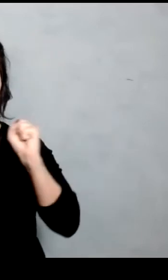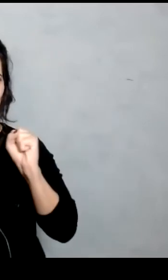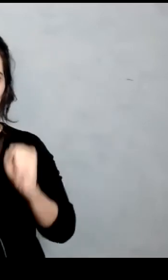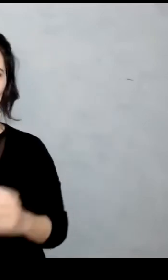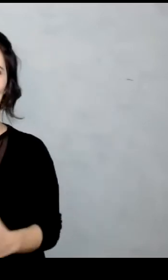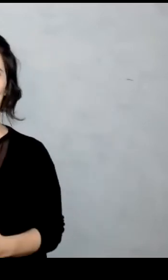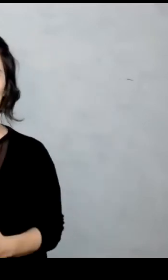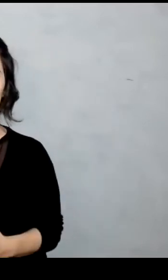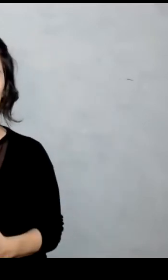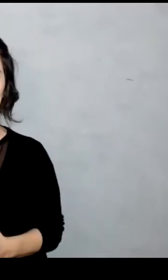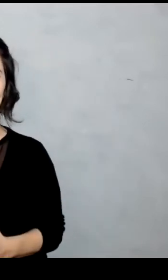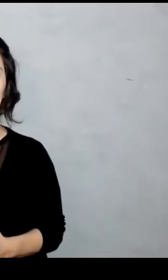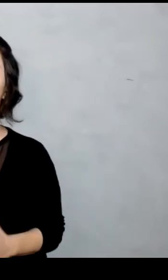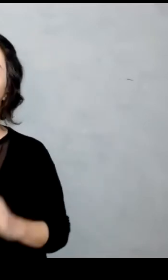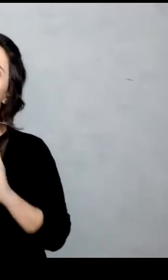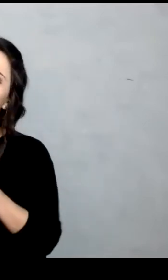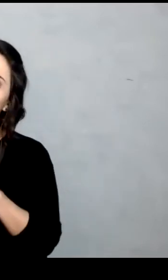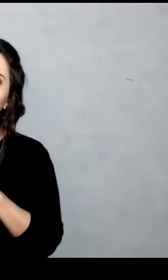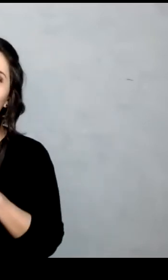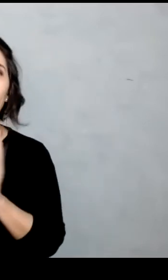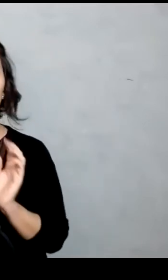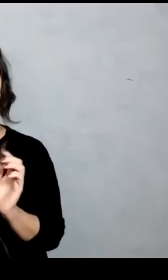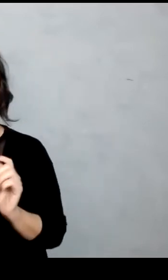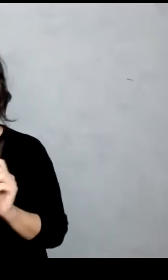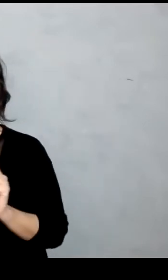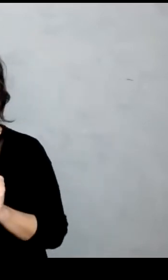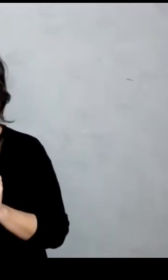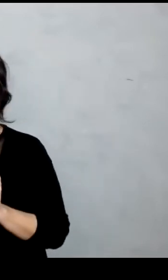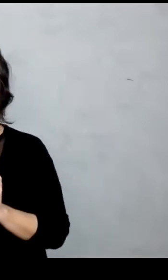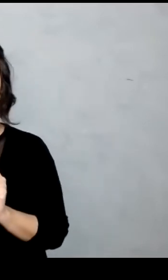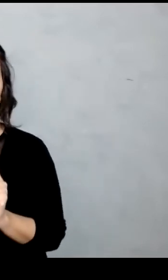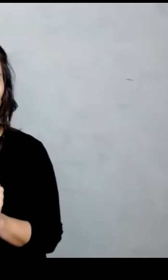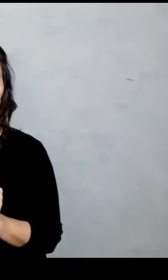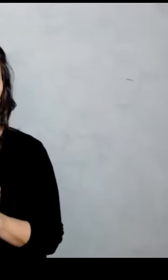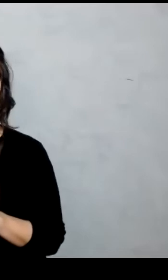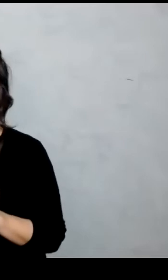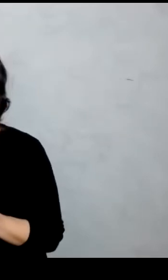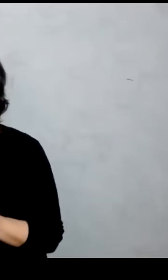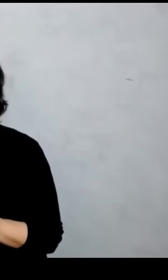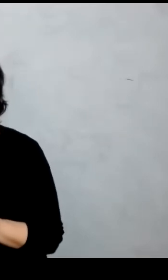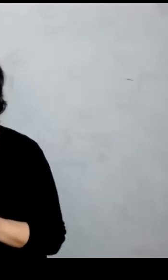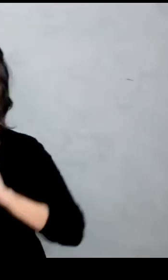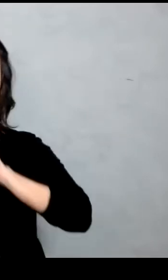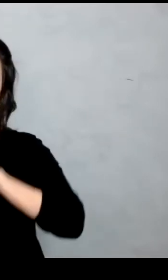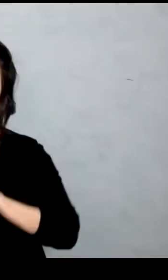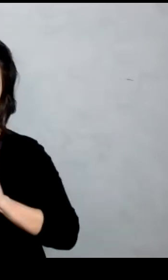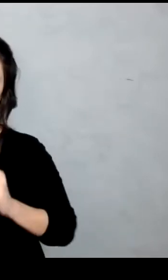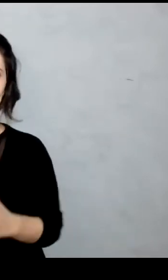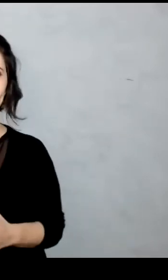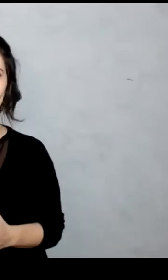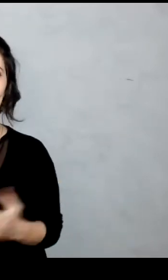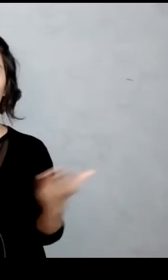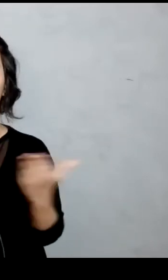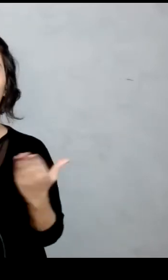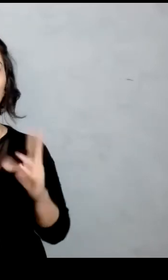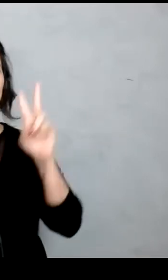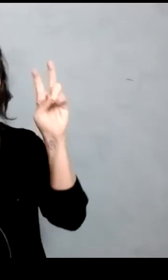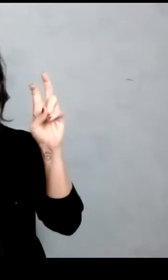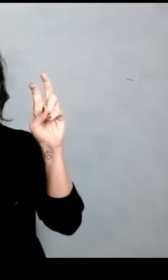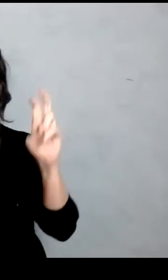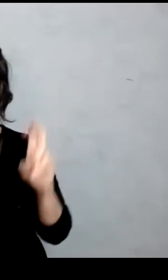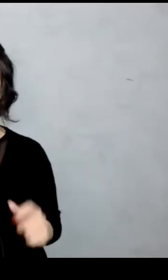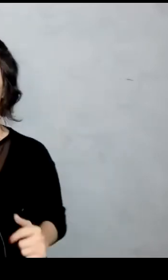Essa nossa primeira aula é sobre línguas indígenas no Brasil hoje. Terá a tradução em Libras feita pela